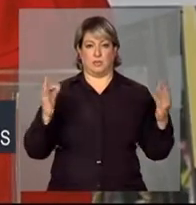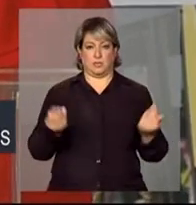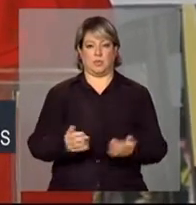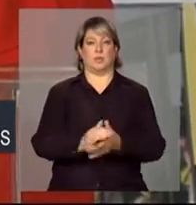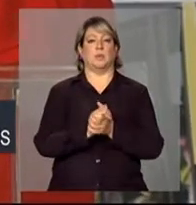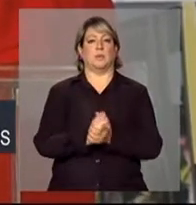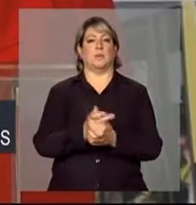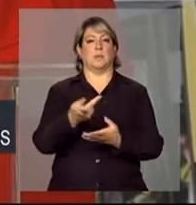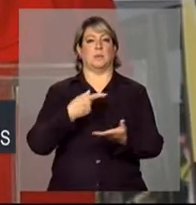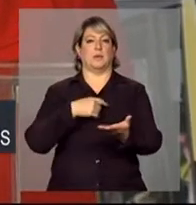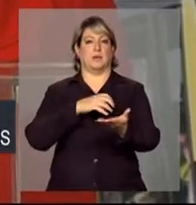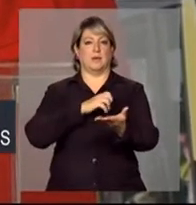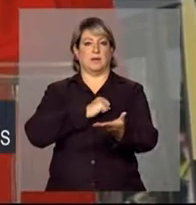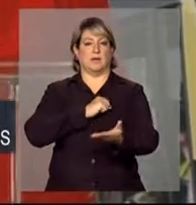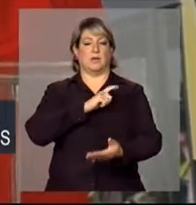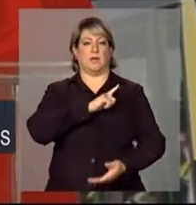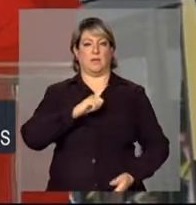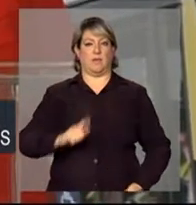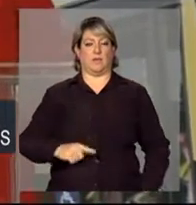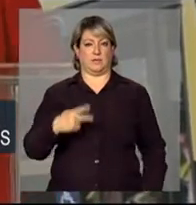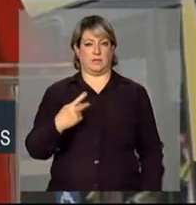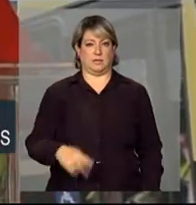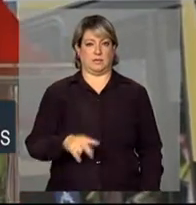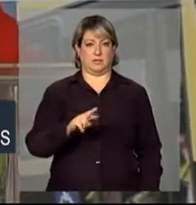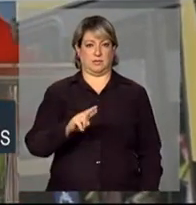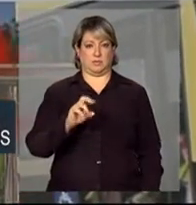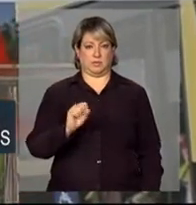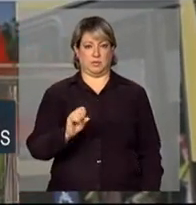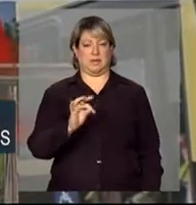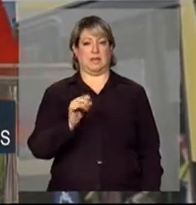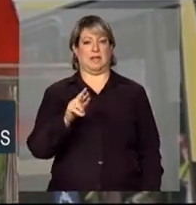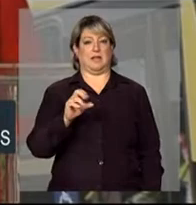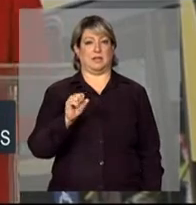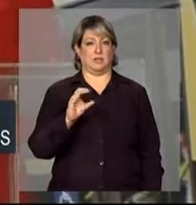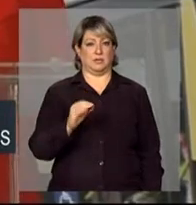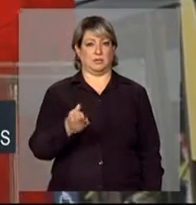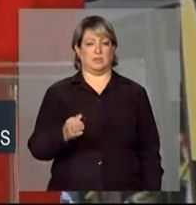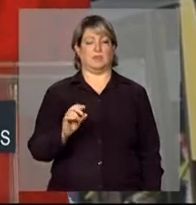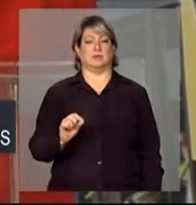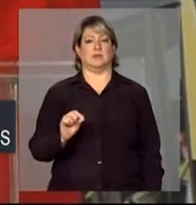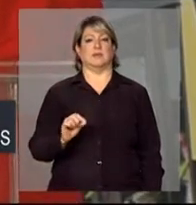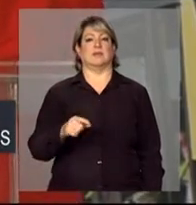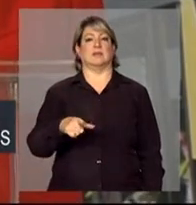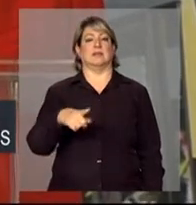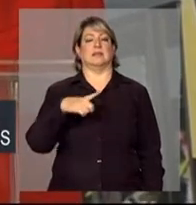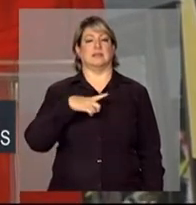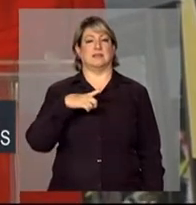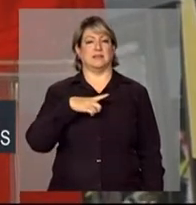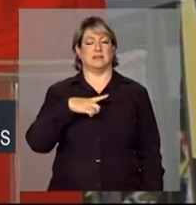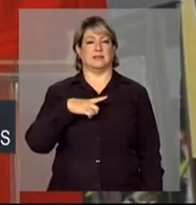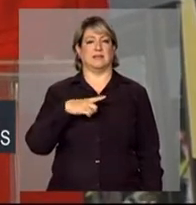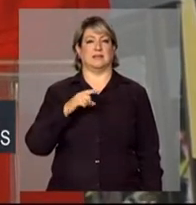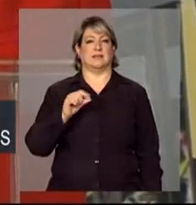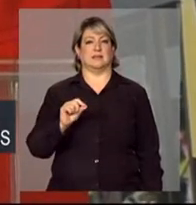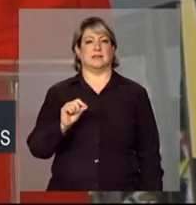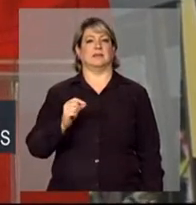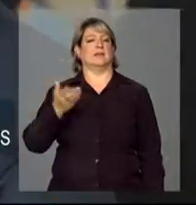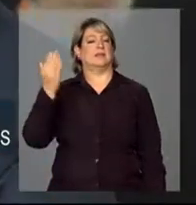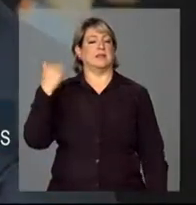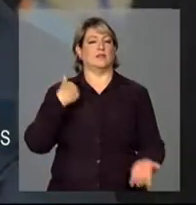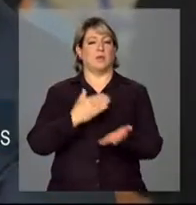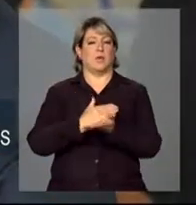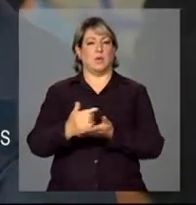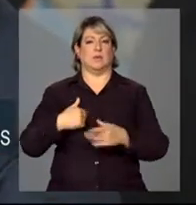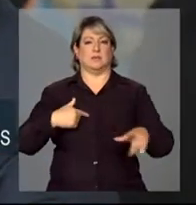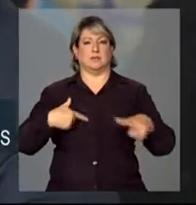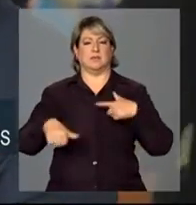querido governador do estado do Rio Grande do Sul, Tarso Genro, que tem sido, desde o início do meu